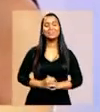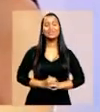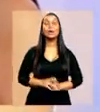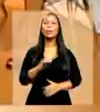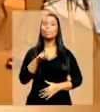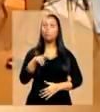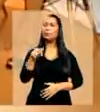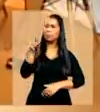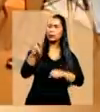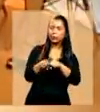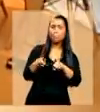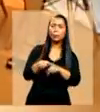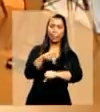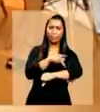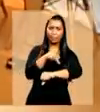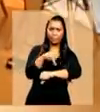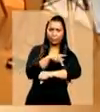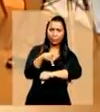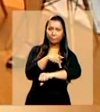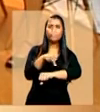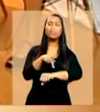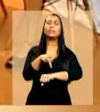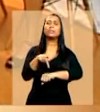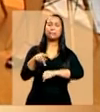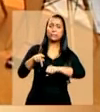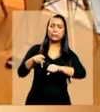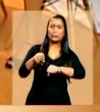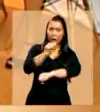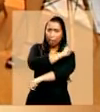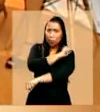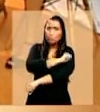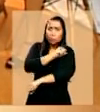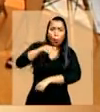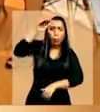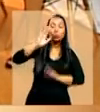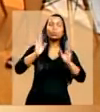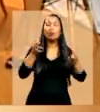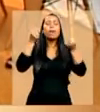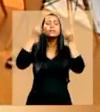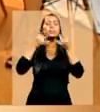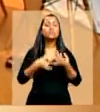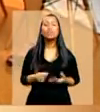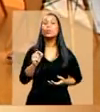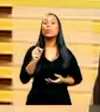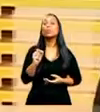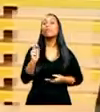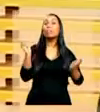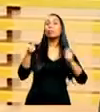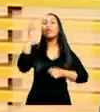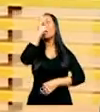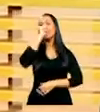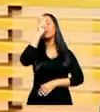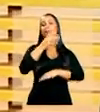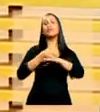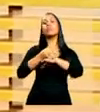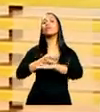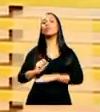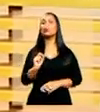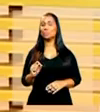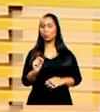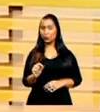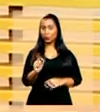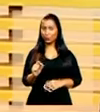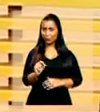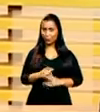dele. Bia, você também pedagoga, trabalha com os alunos um pouco maiores. Explica pra gente o que se pode aprender nas